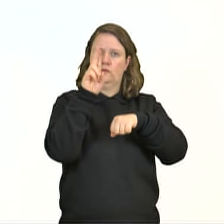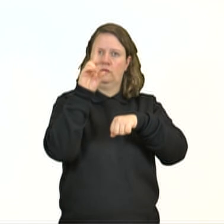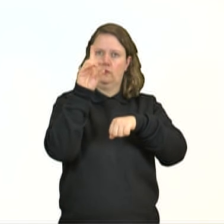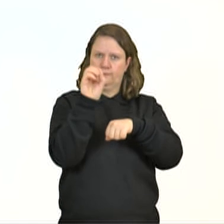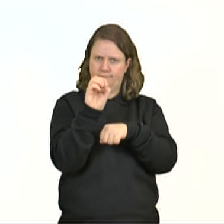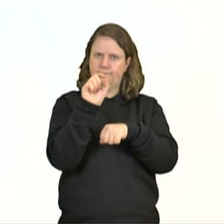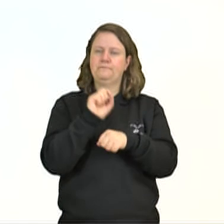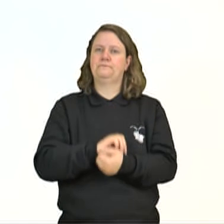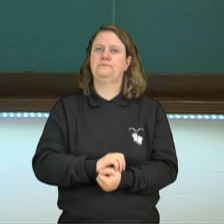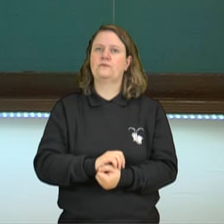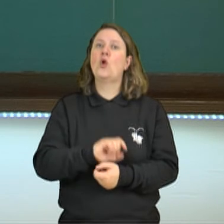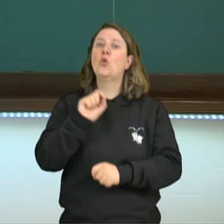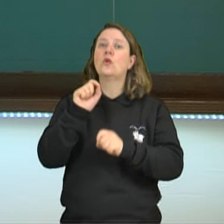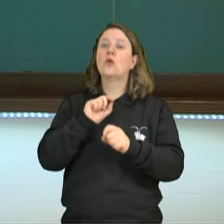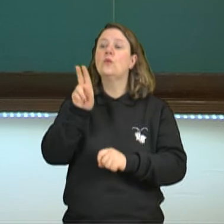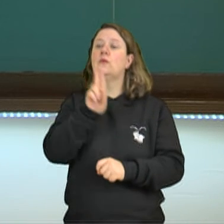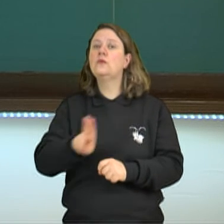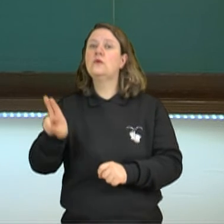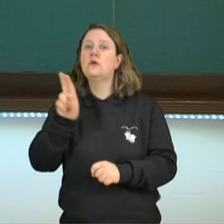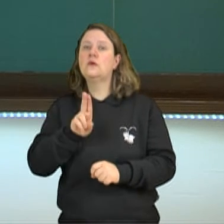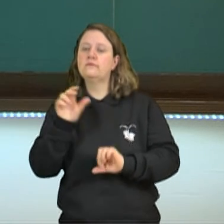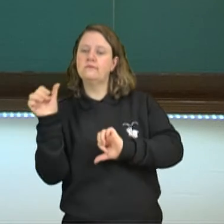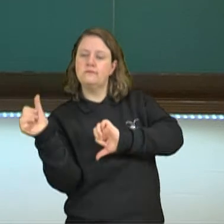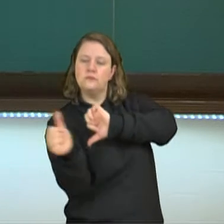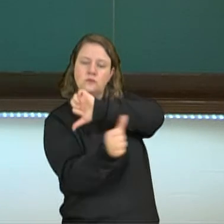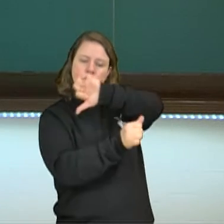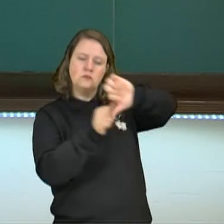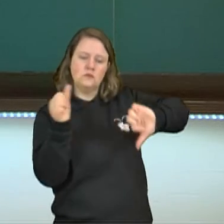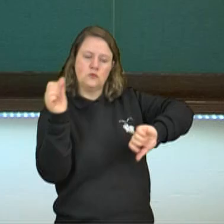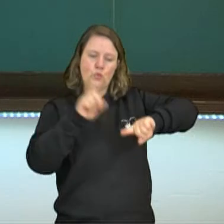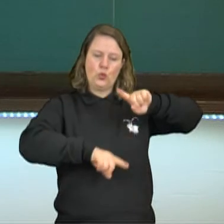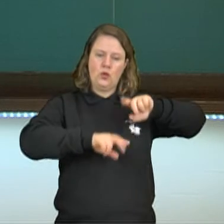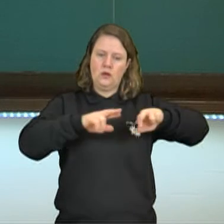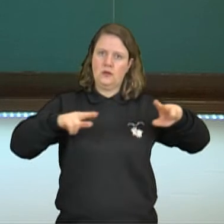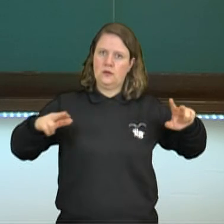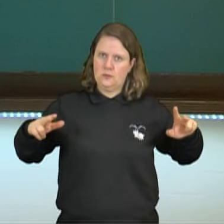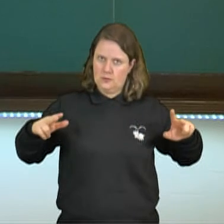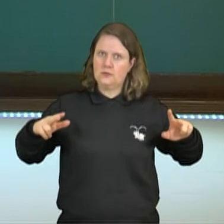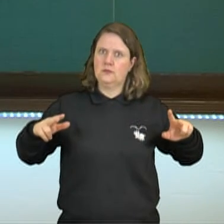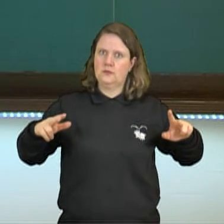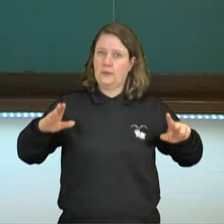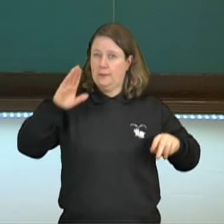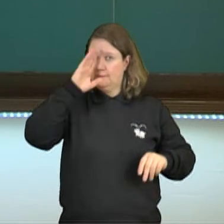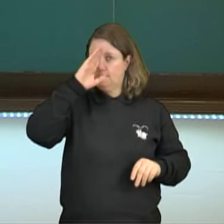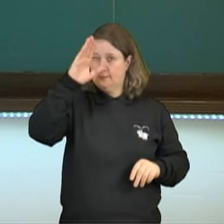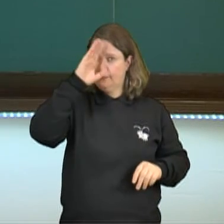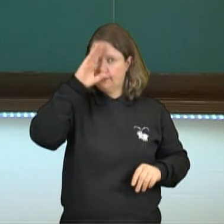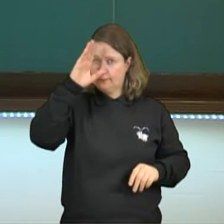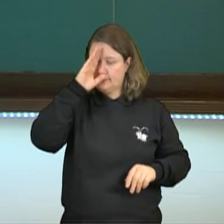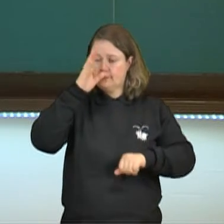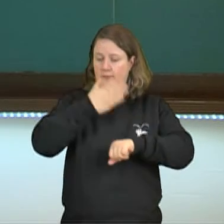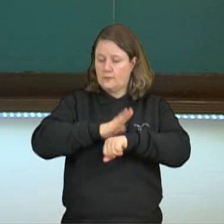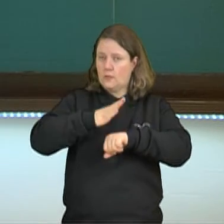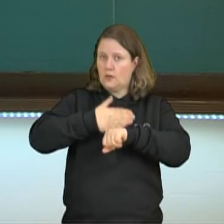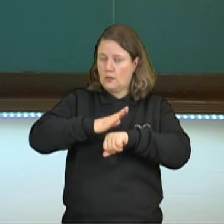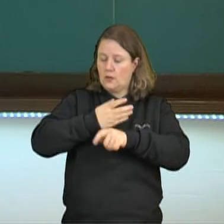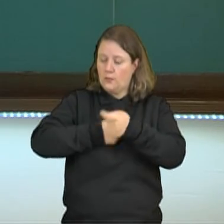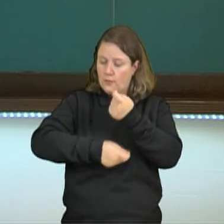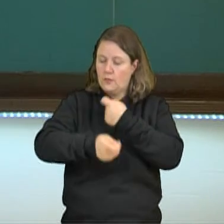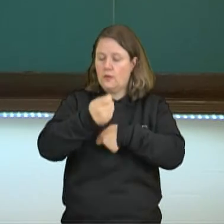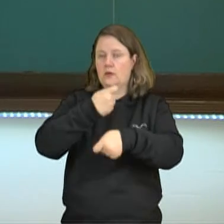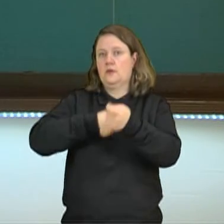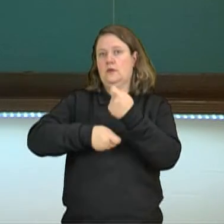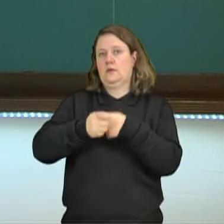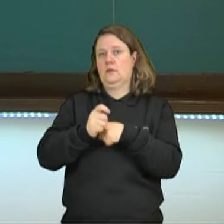E muitas vezes se utilizava o escambo nessa troca de mercadorias. A principal atividade econômica do